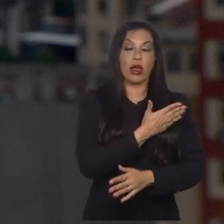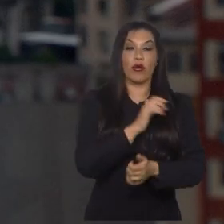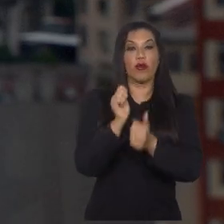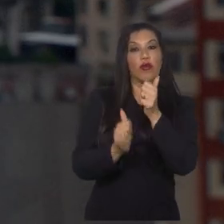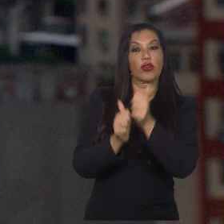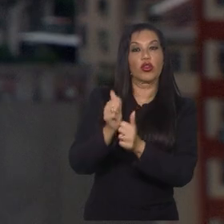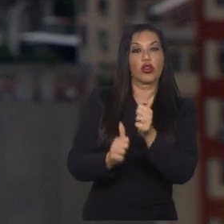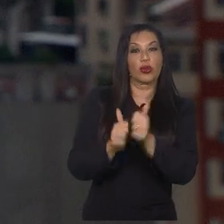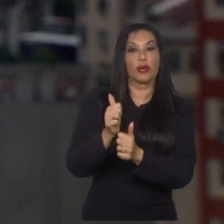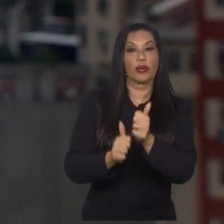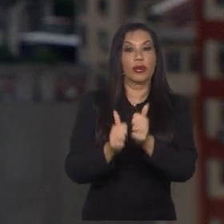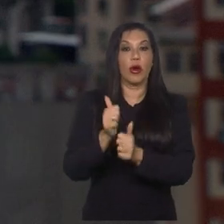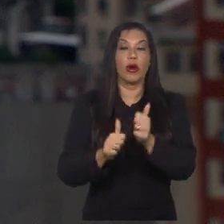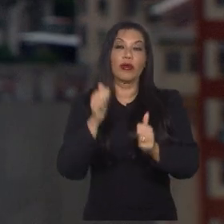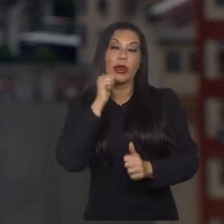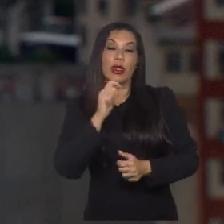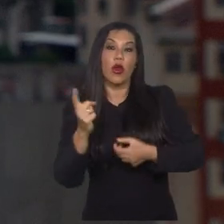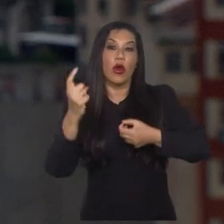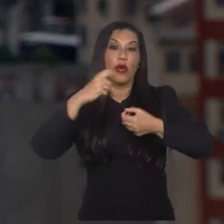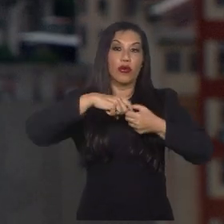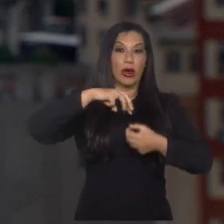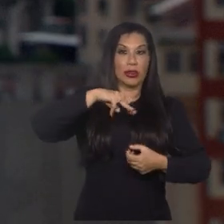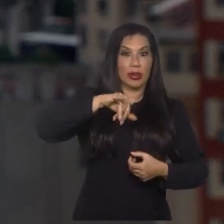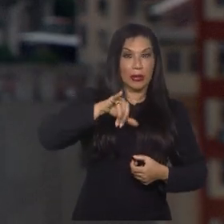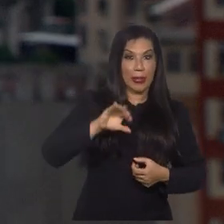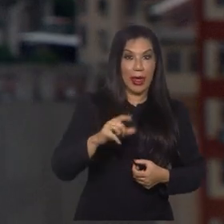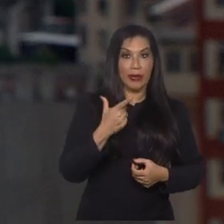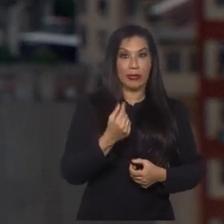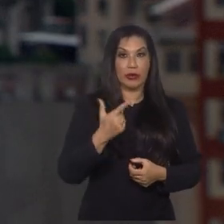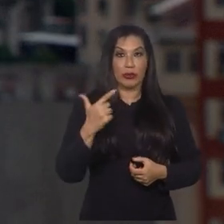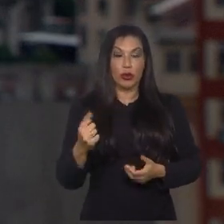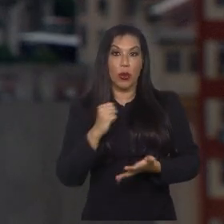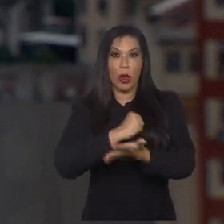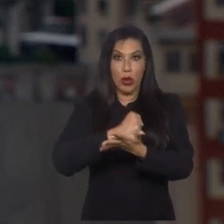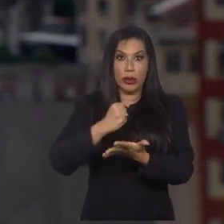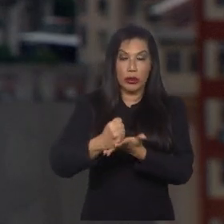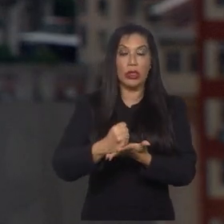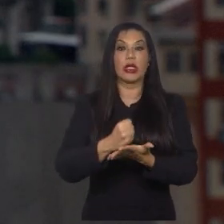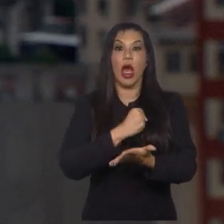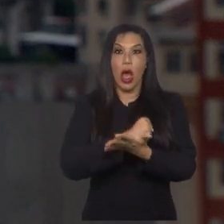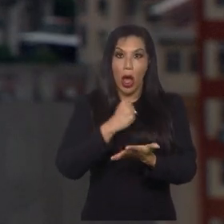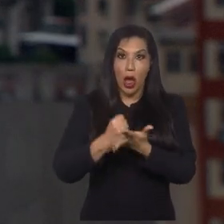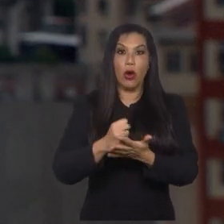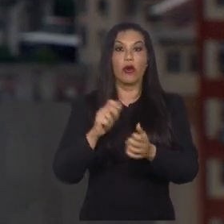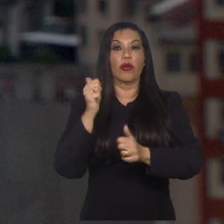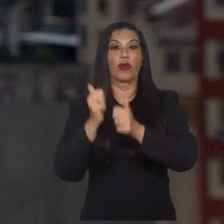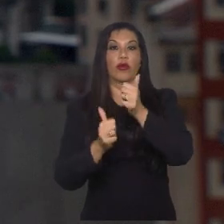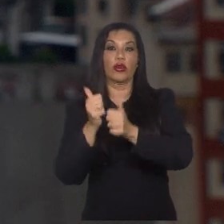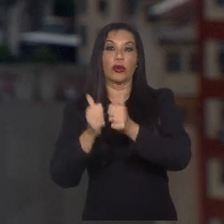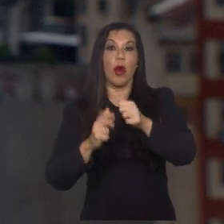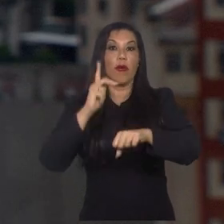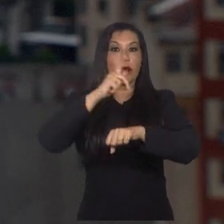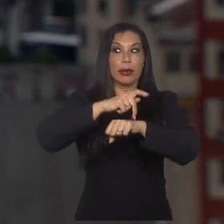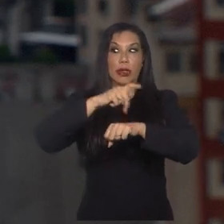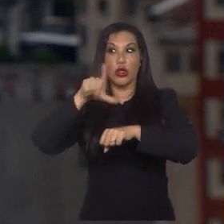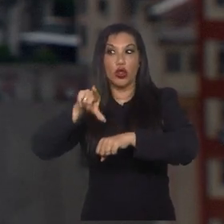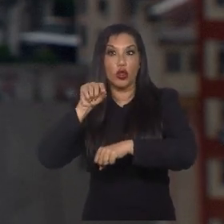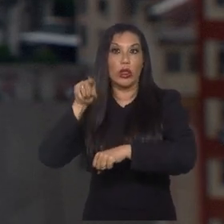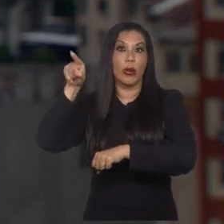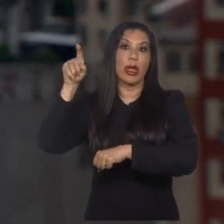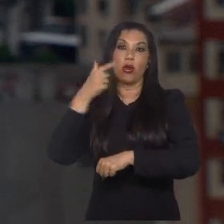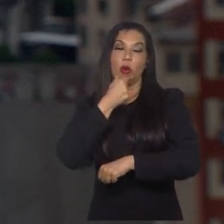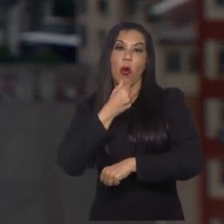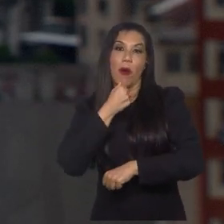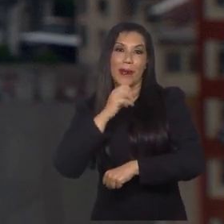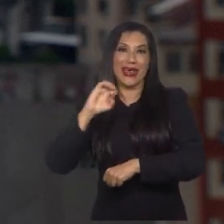futebol feminino. E ele só retorna em maio de 2021 como uma grande contratação, uma grande aposta para o futebol filipino. Que, como a